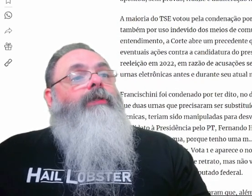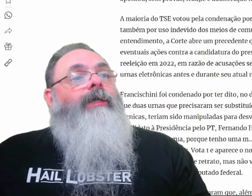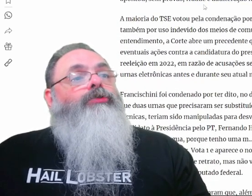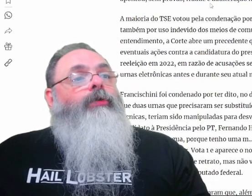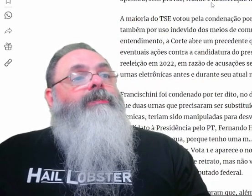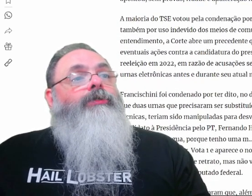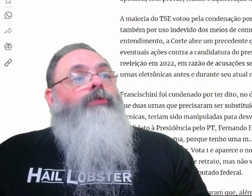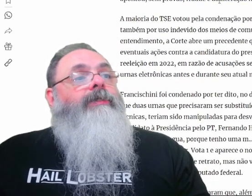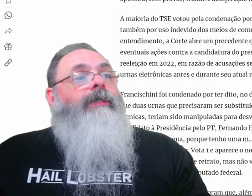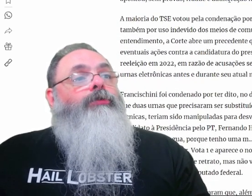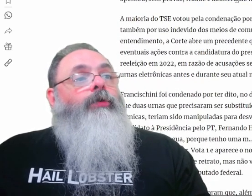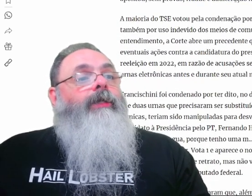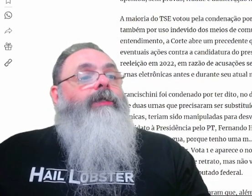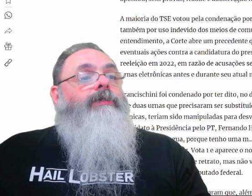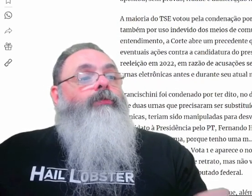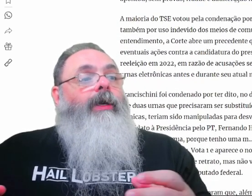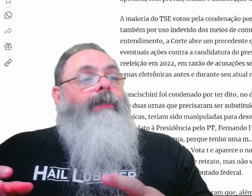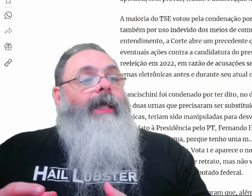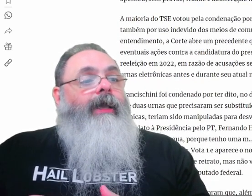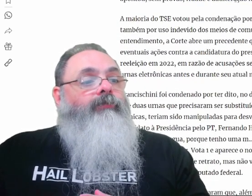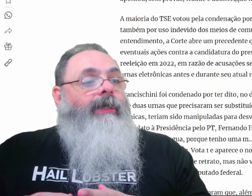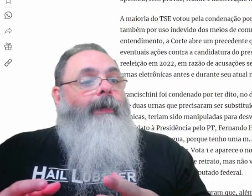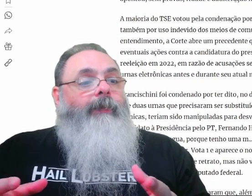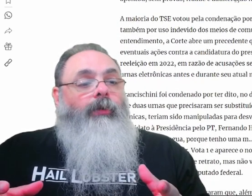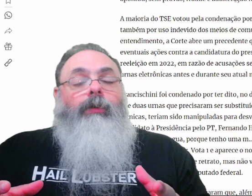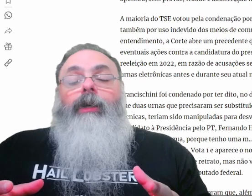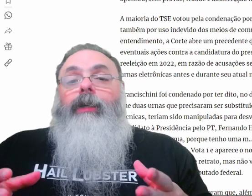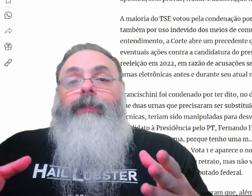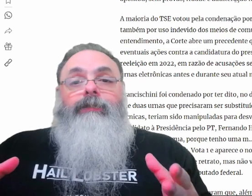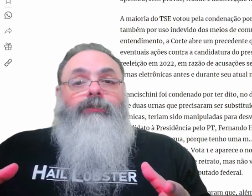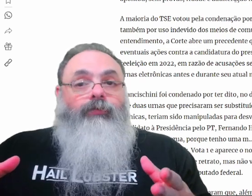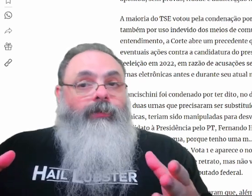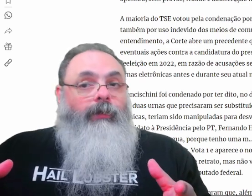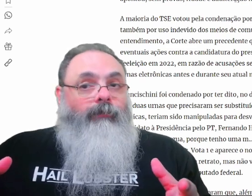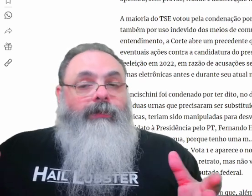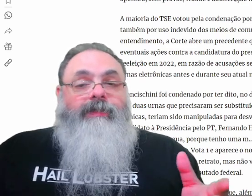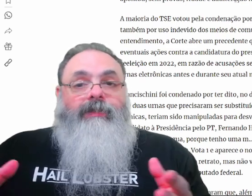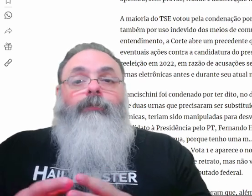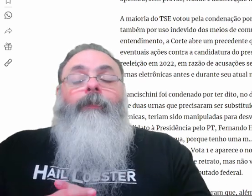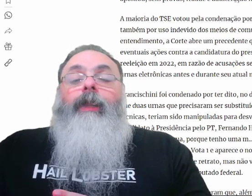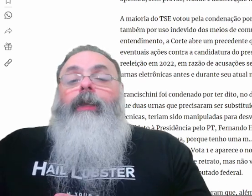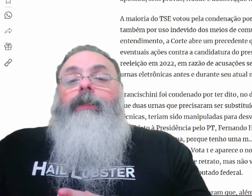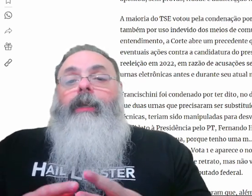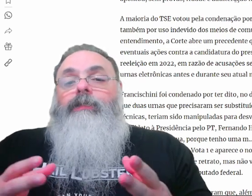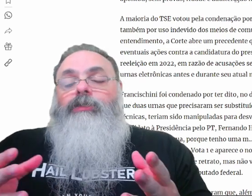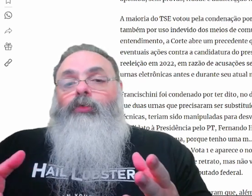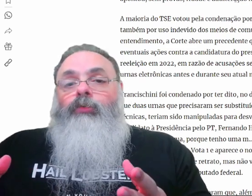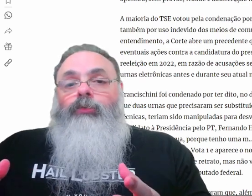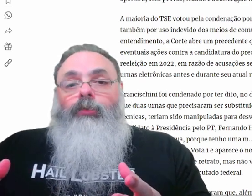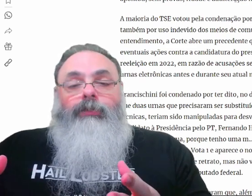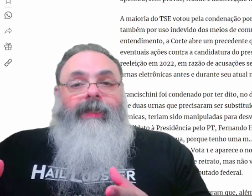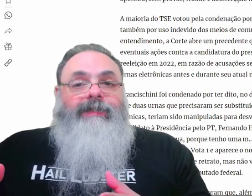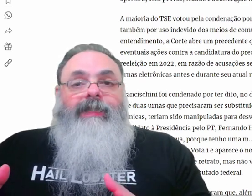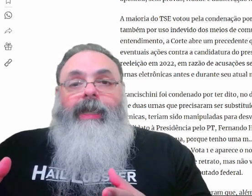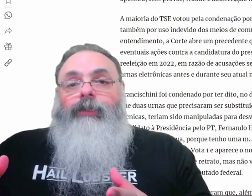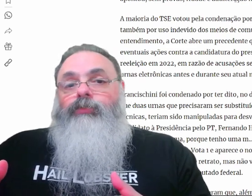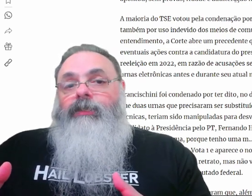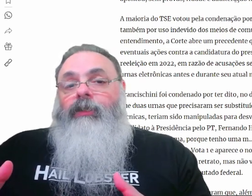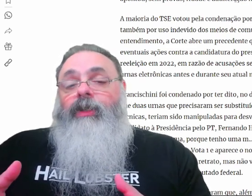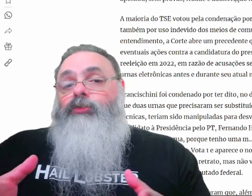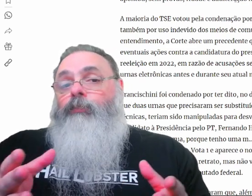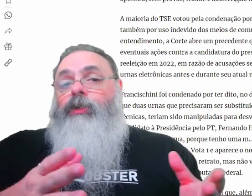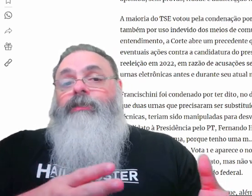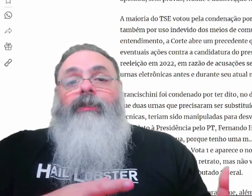fraudes e adulterações nas urnas eletrônicas uma live que ele abriu antes do final da votação E aí segundo o